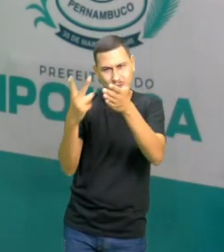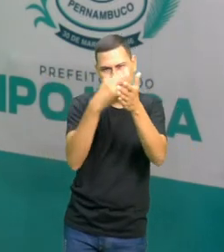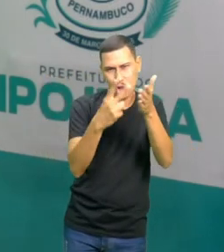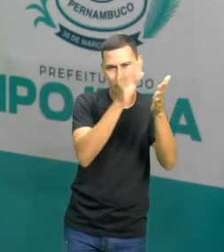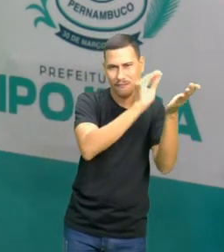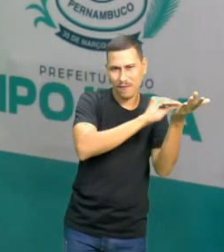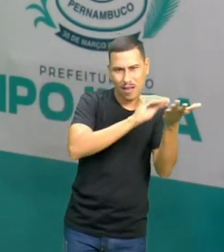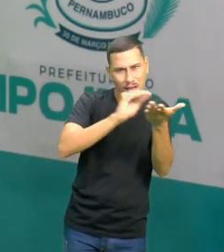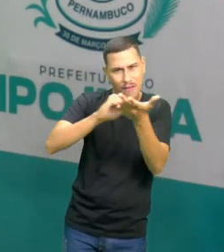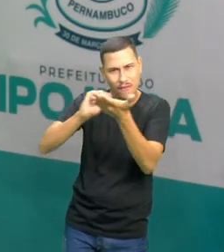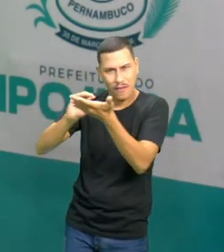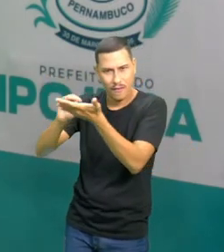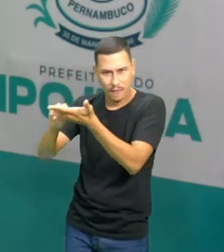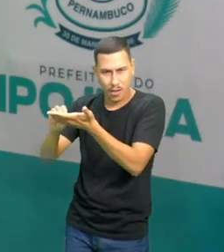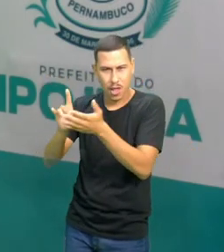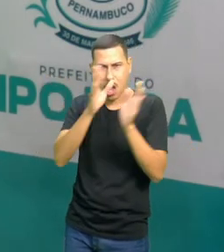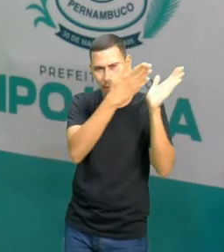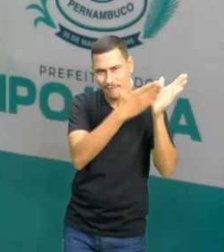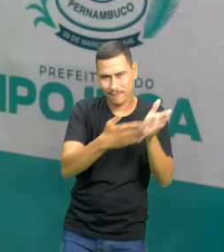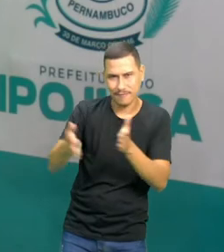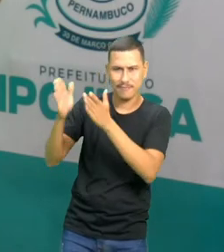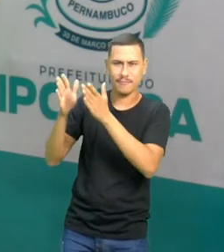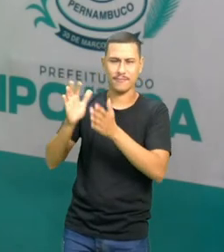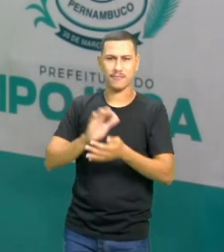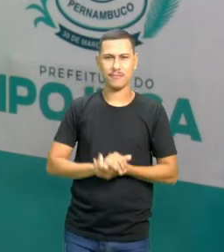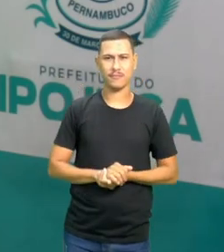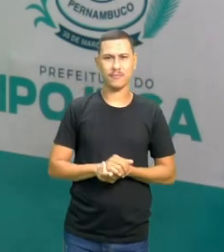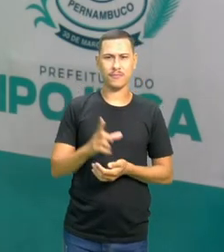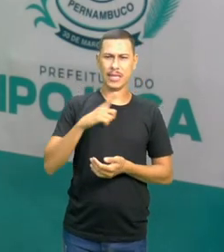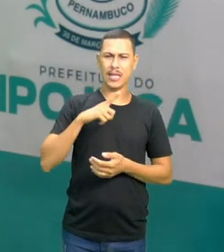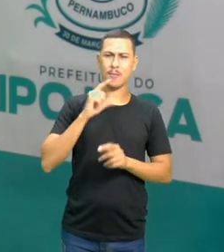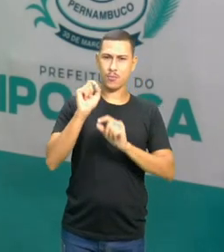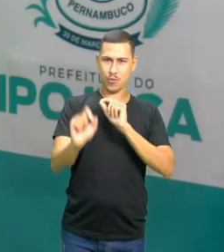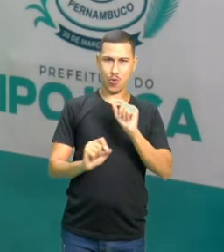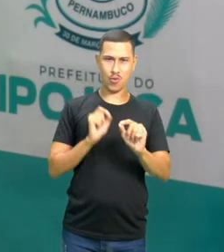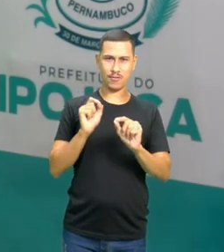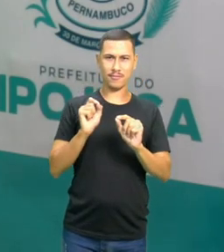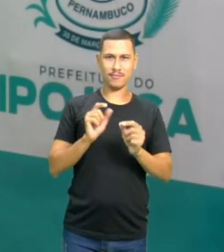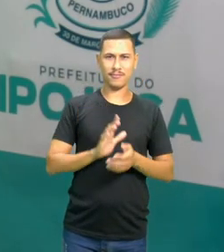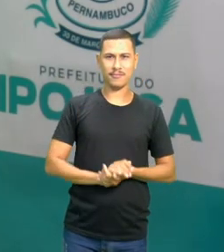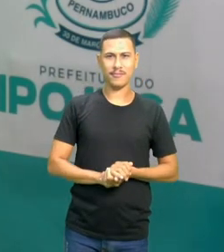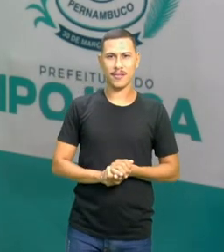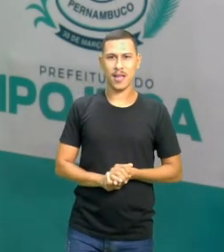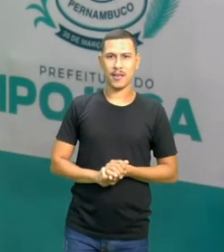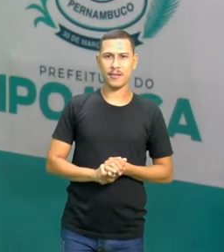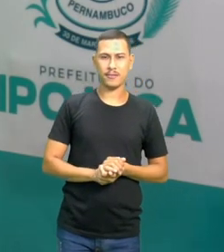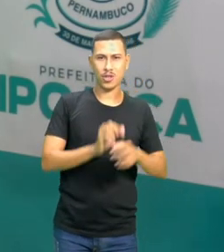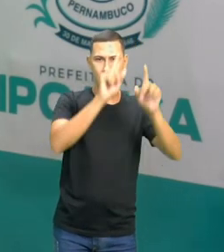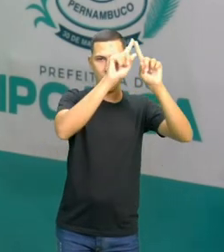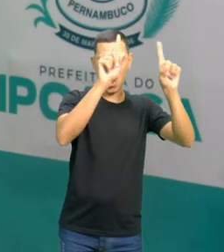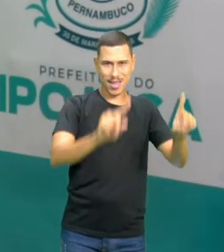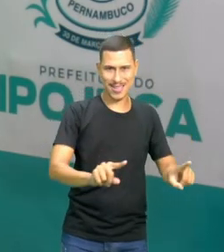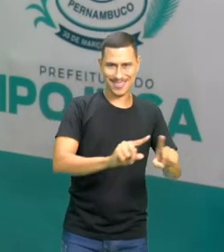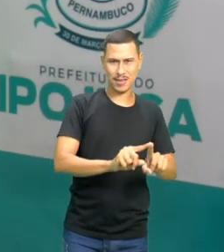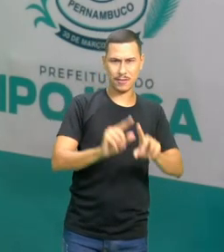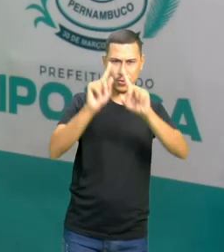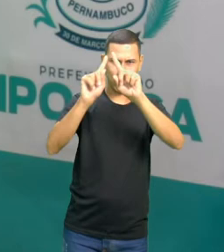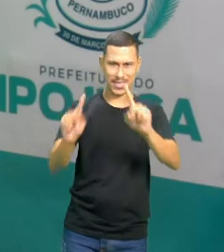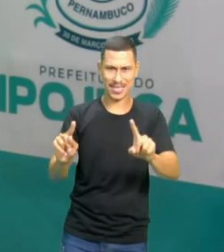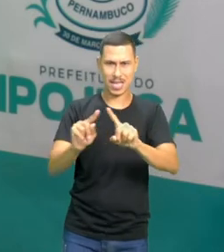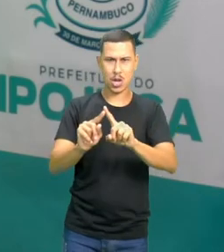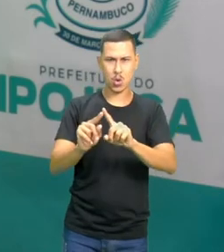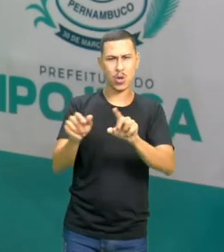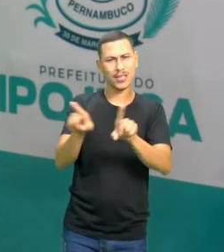faltam neste padrão. E temos o retângulo, o triângulo,